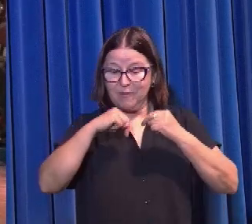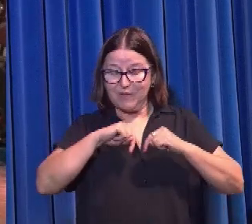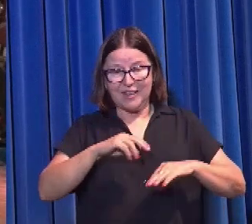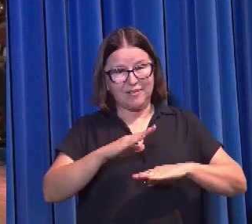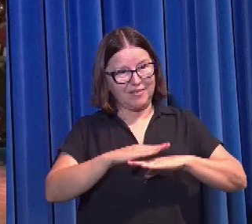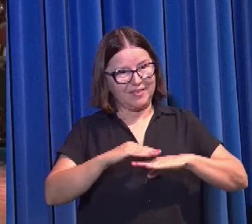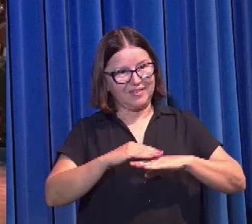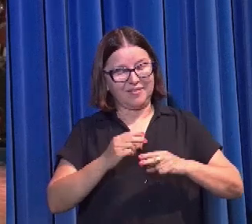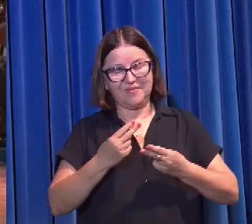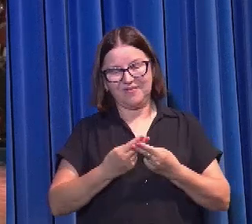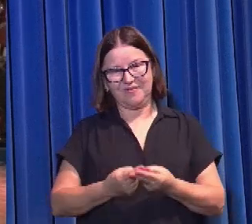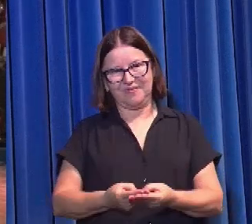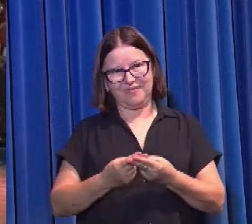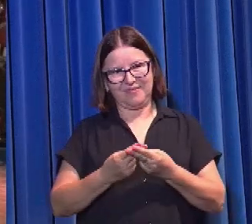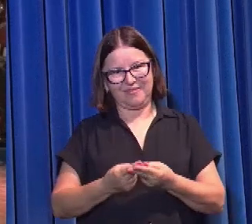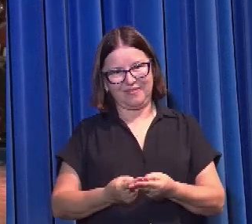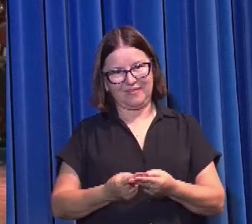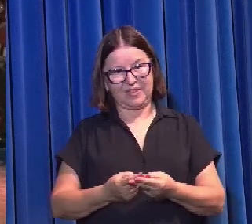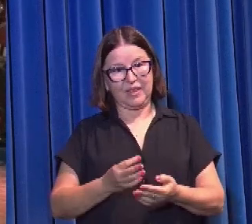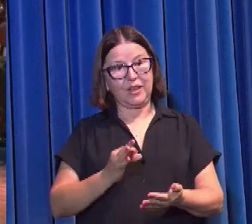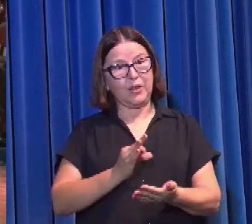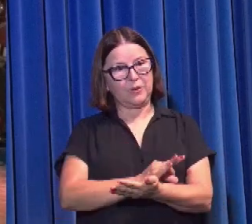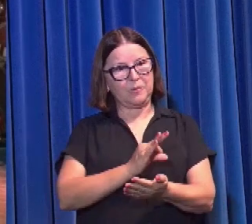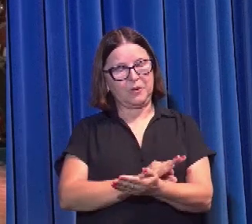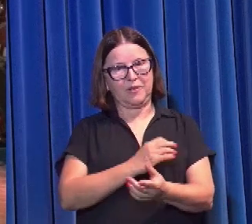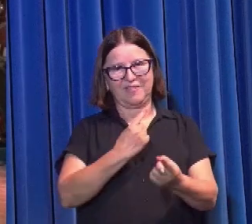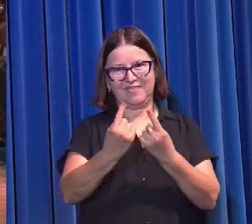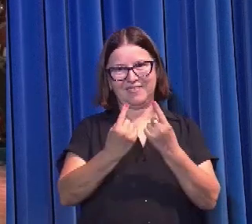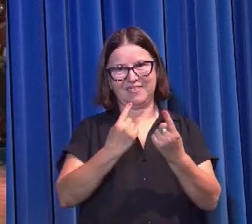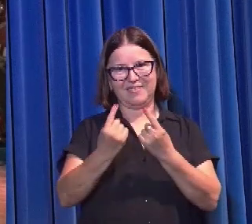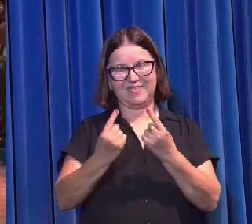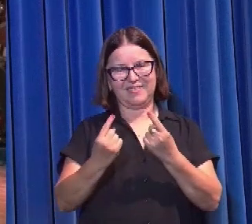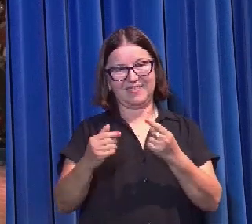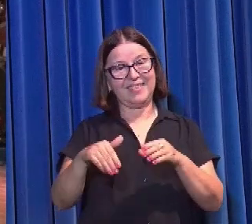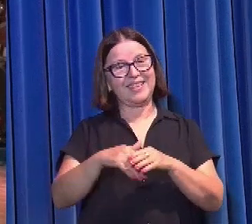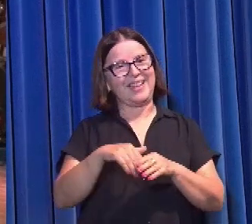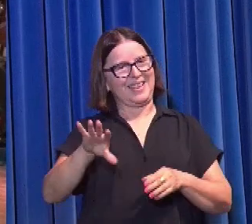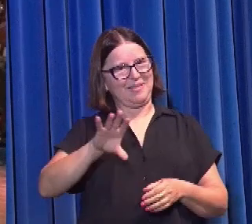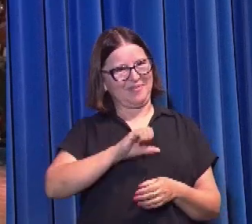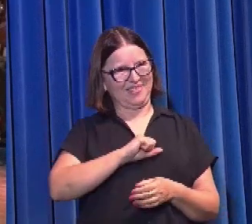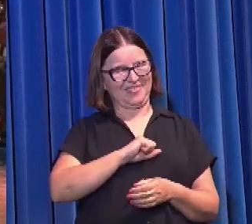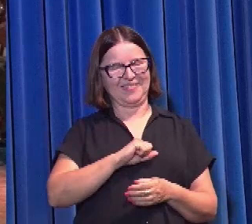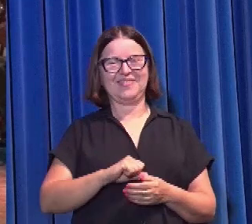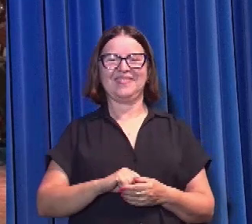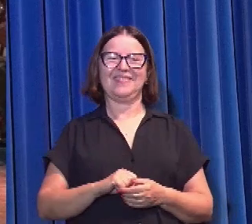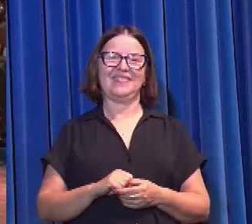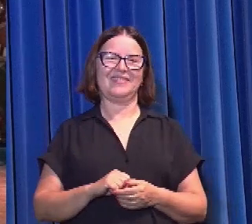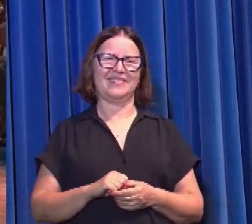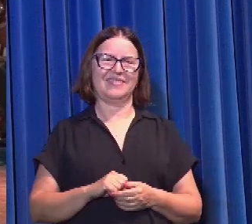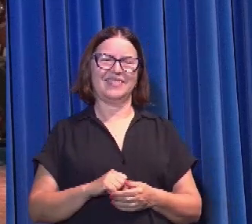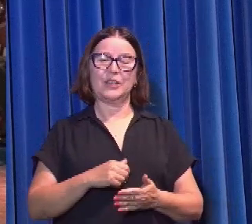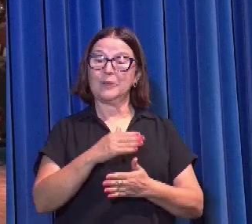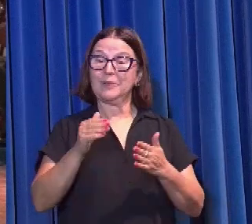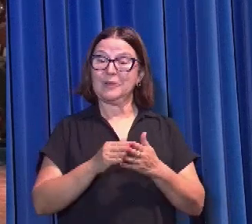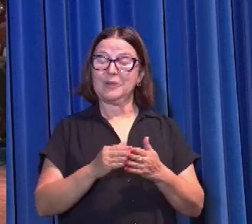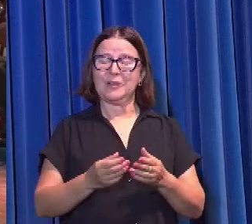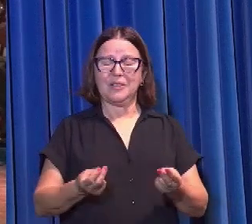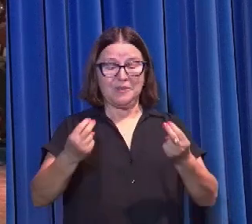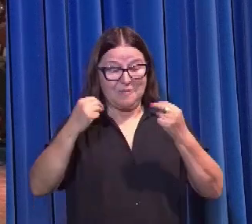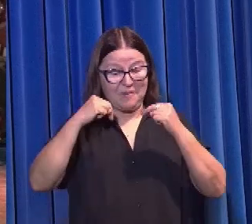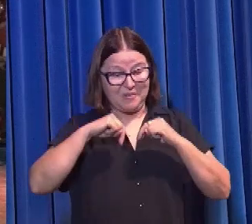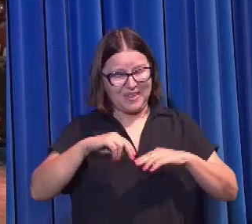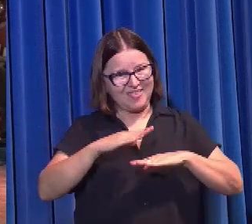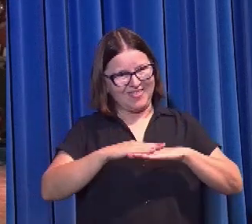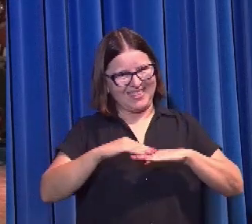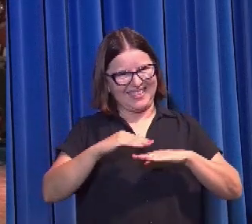com longanimidade, suportando-vos uns aos outros em amor. Com toda a humildade e mansidão.